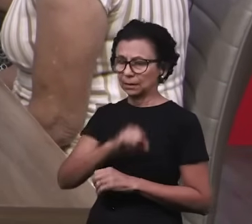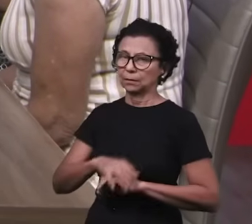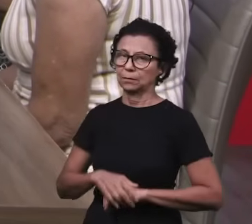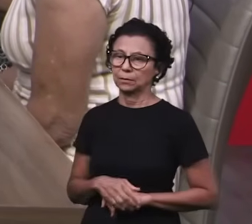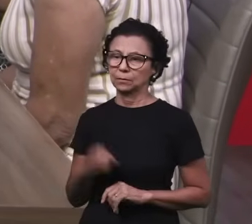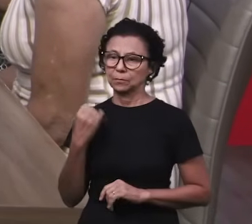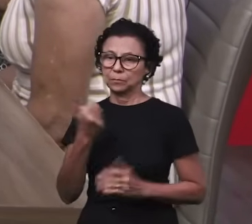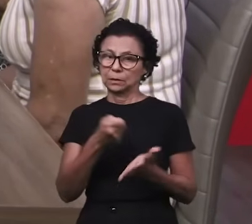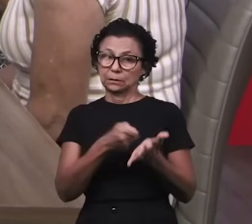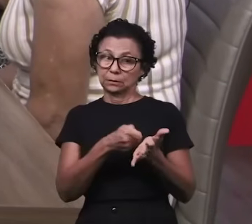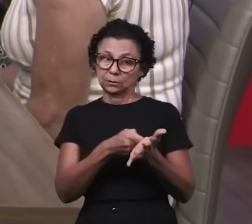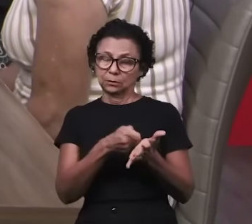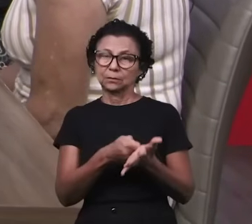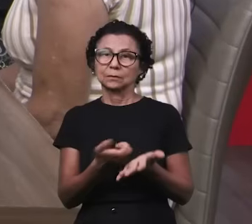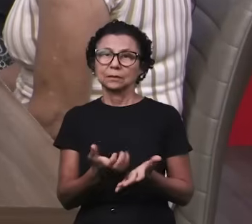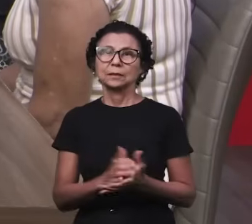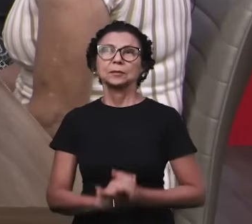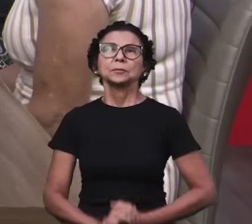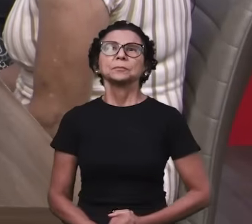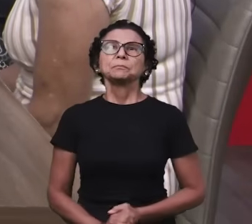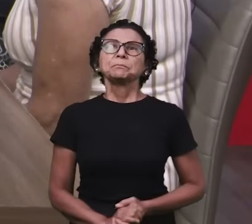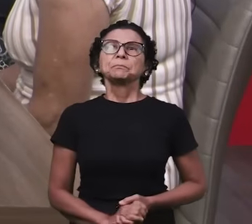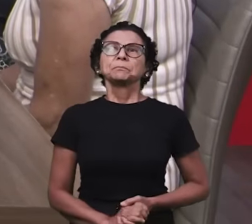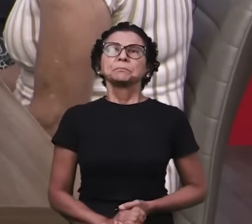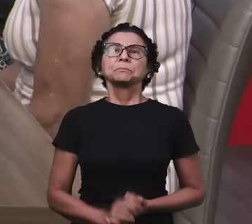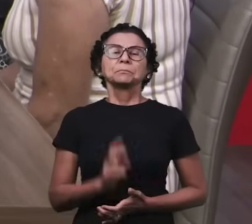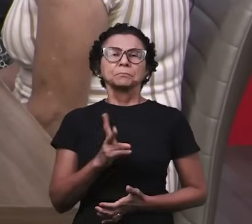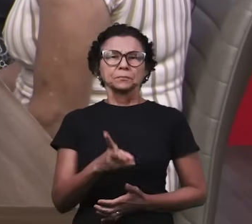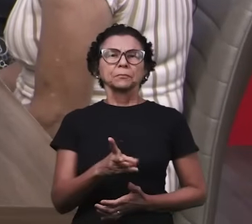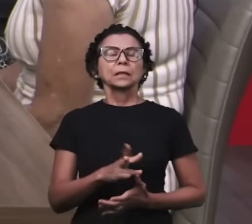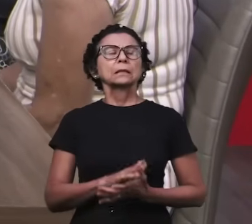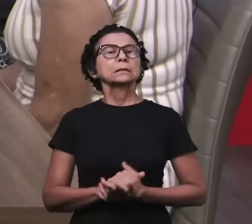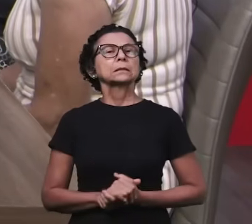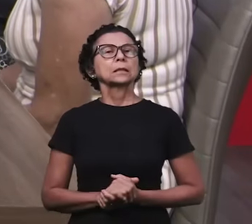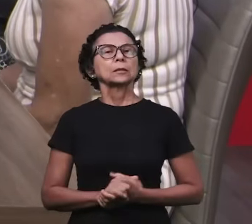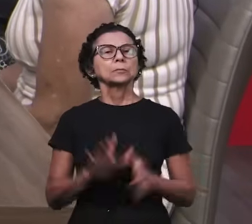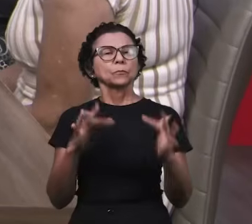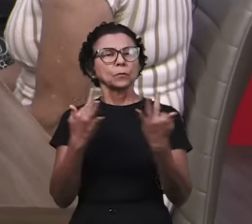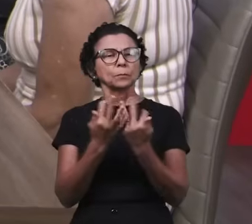não é? Trabalhando em conjunto, né? Família.